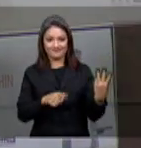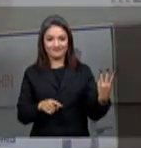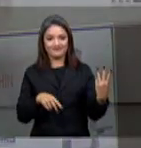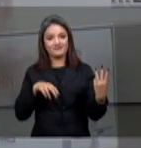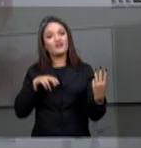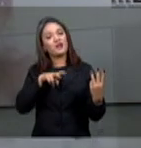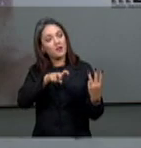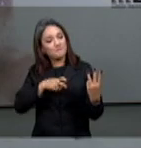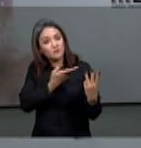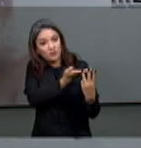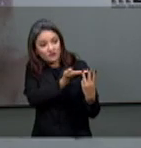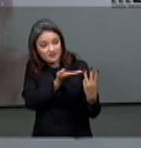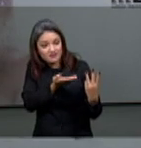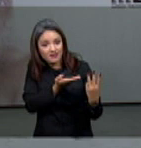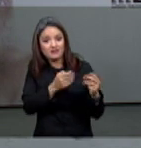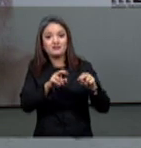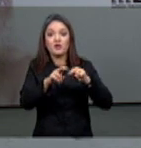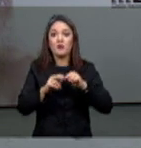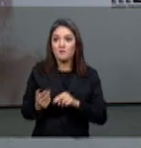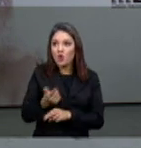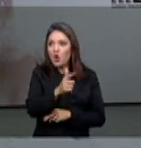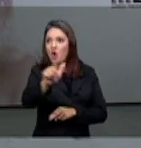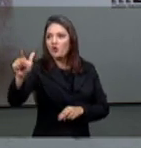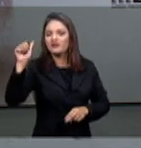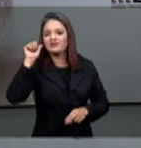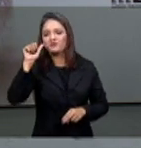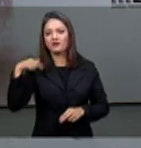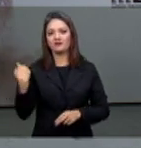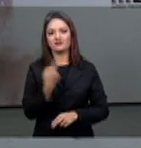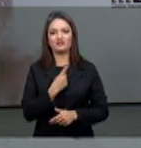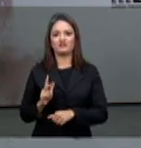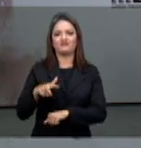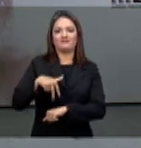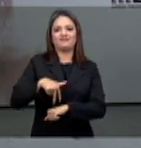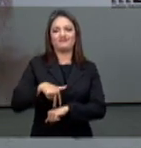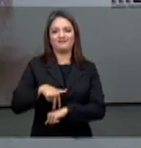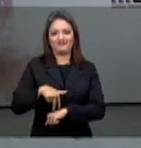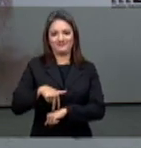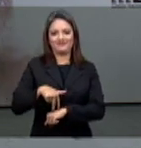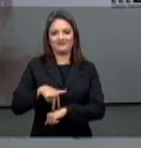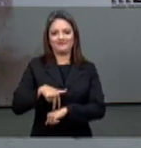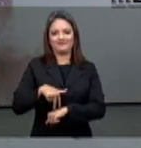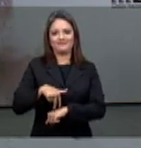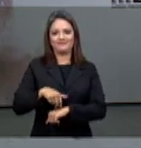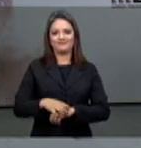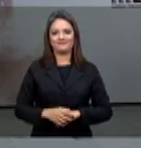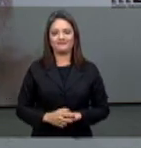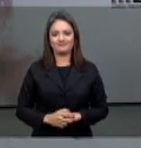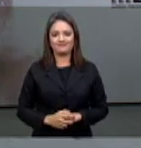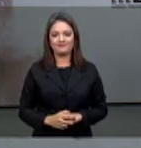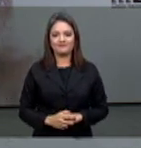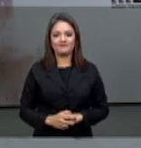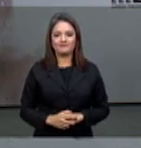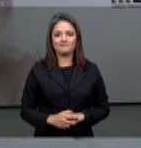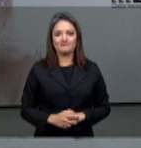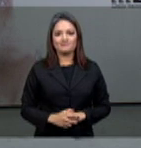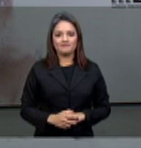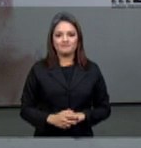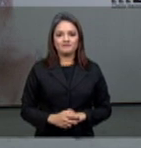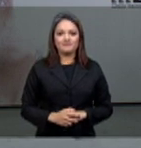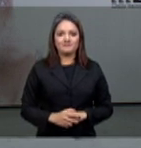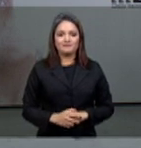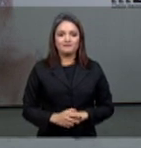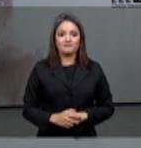vocês e por tantas outras que nós estamos aqui ó e aqui